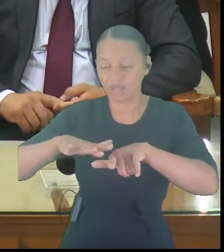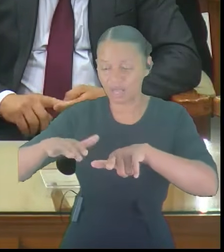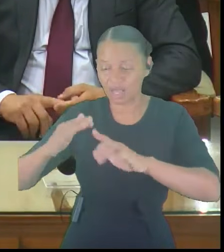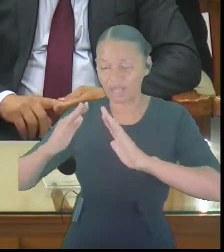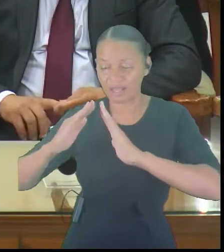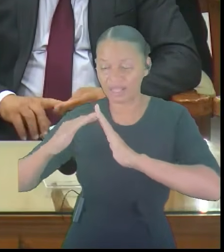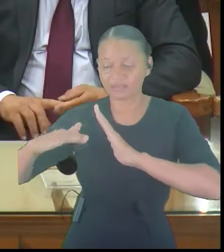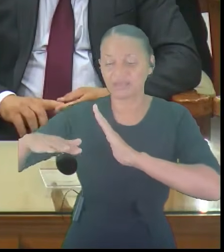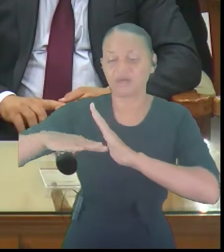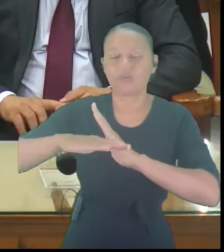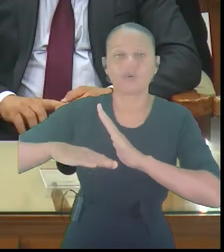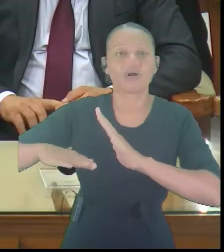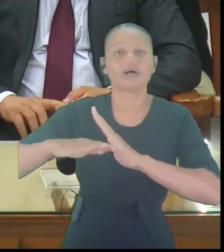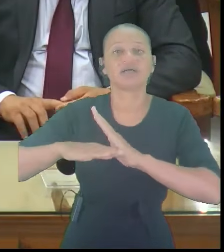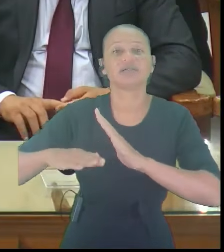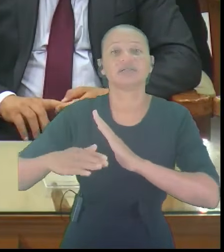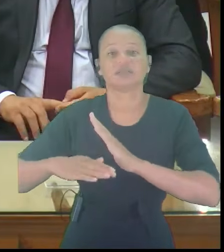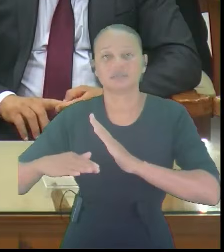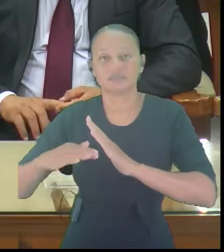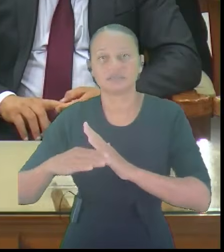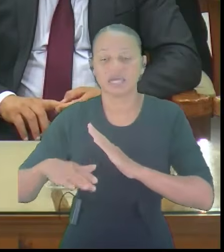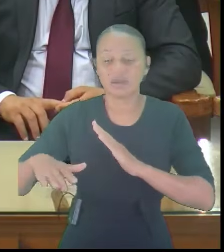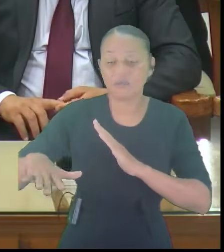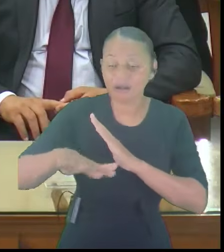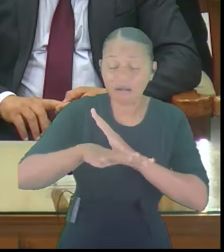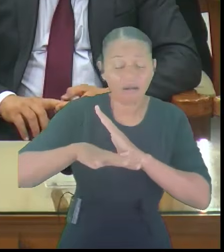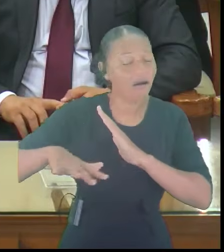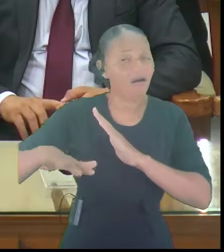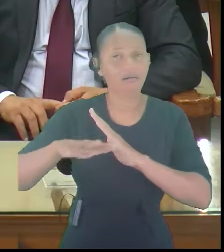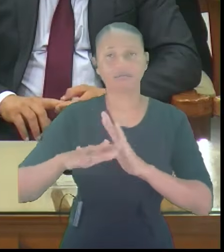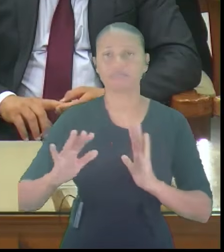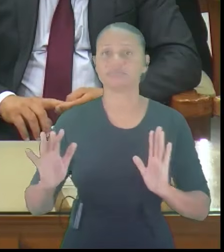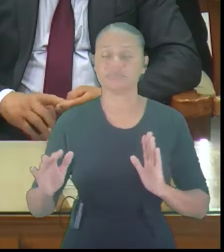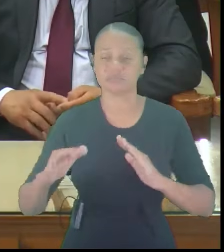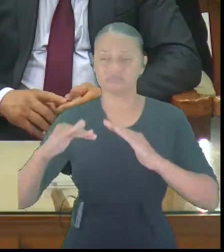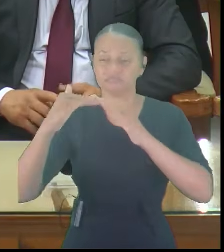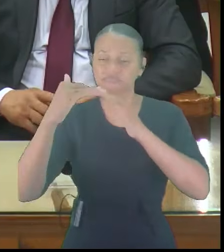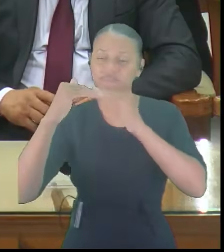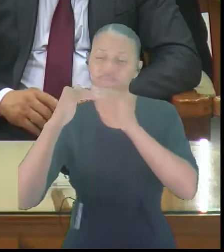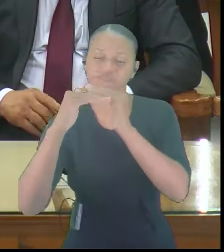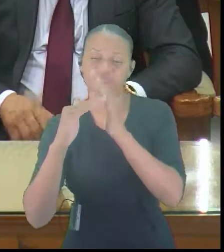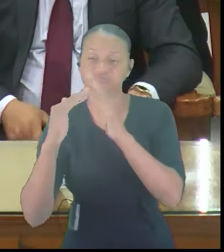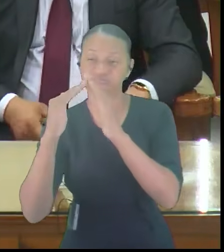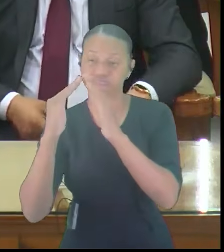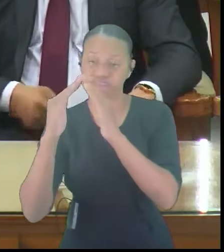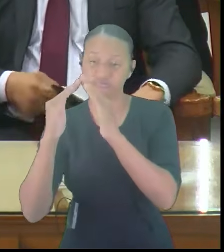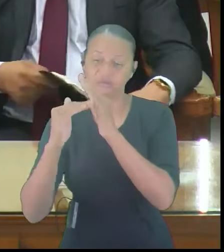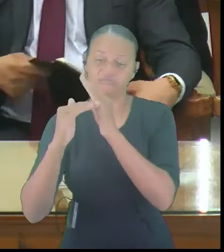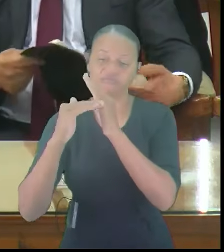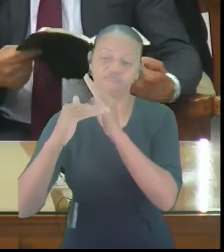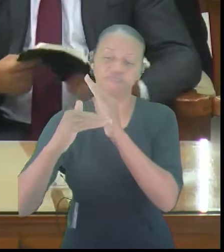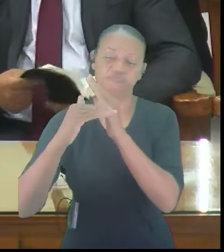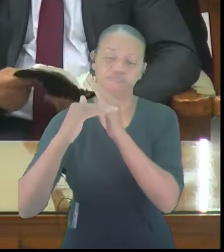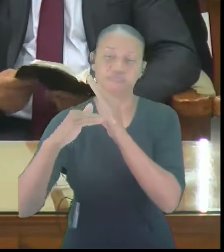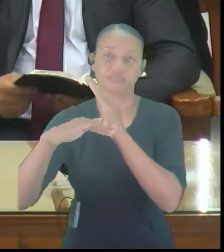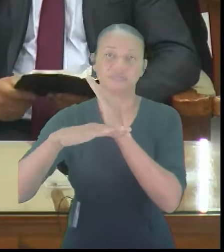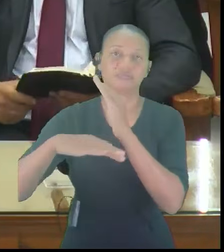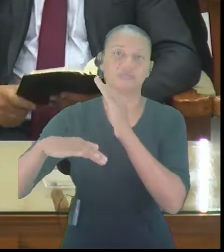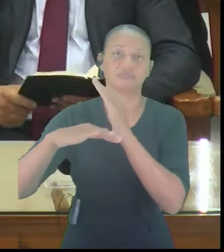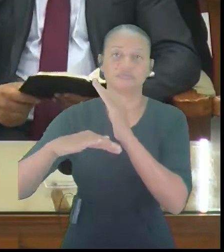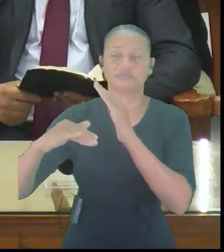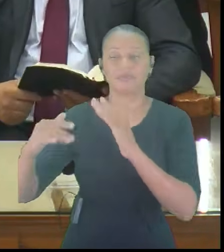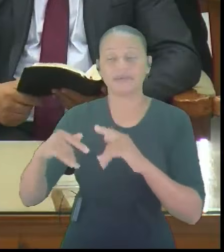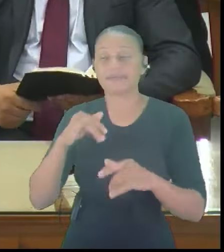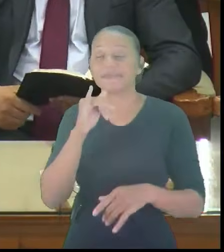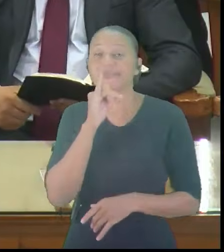assim ou não é? É um espaço, é uma área coberta. Então o templo, ele tinha vários alpendres.